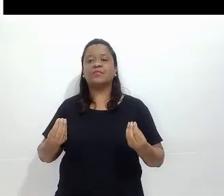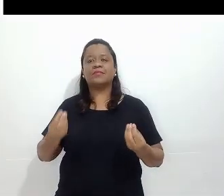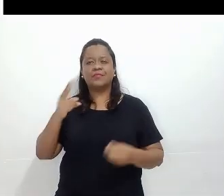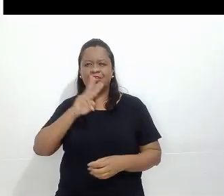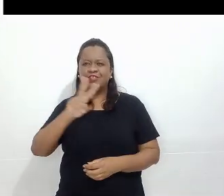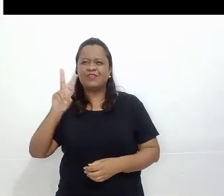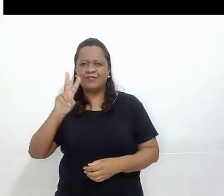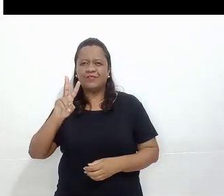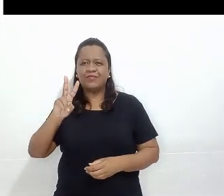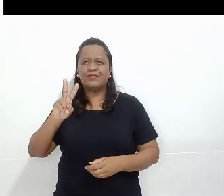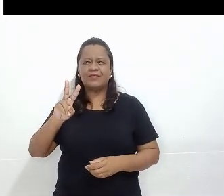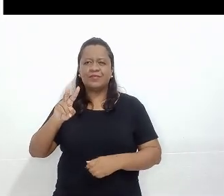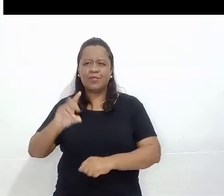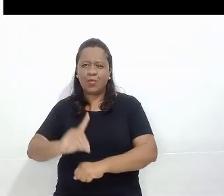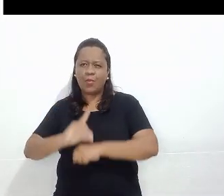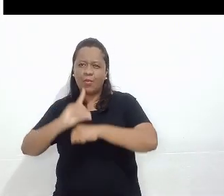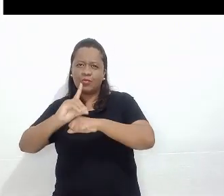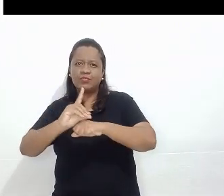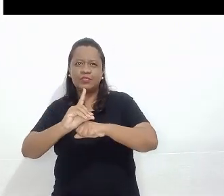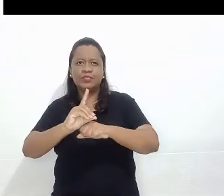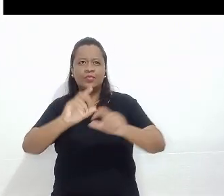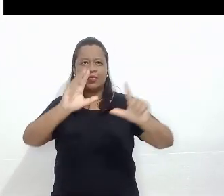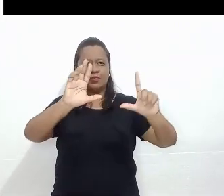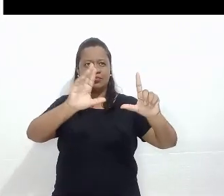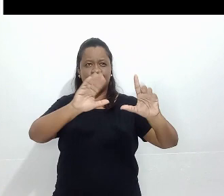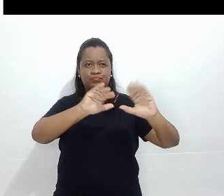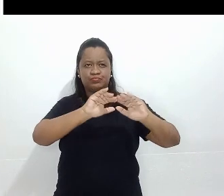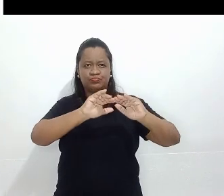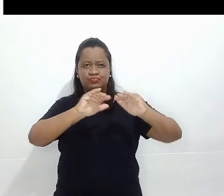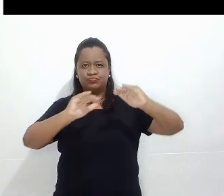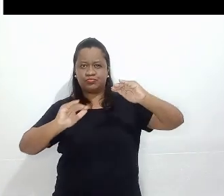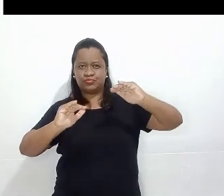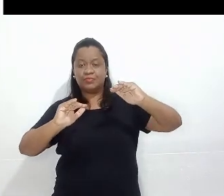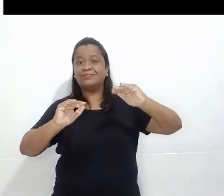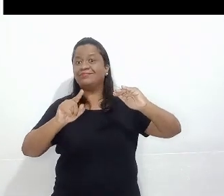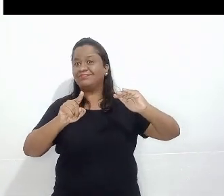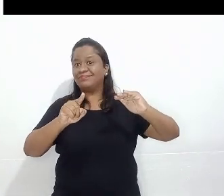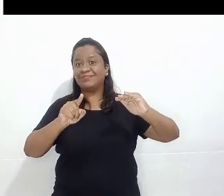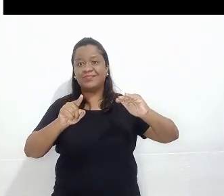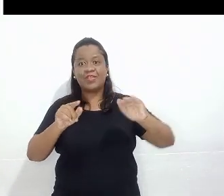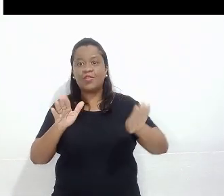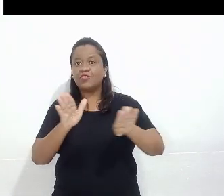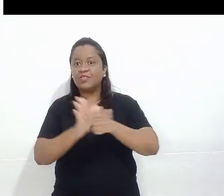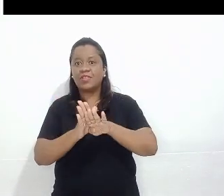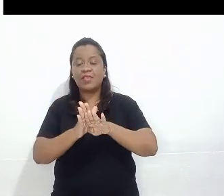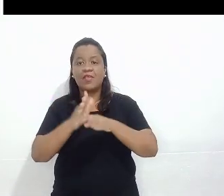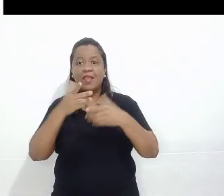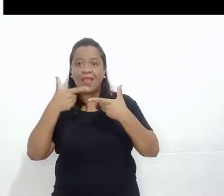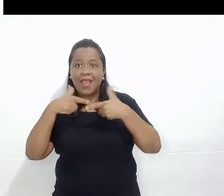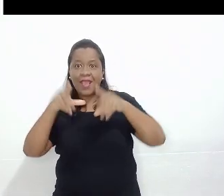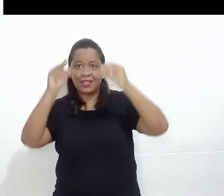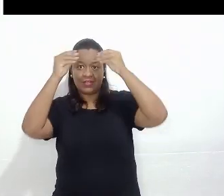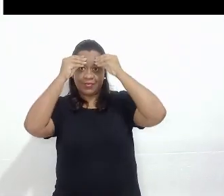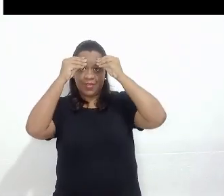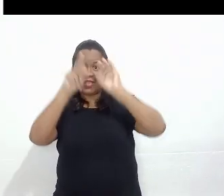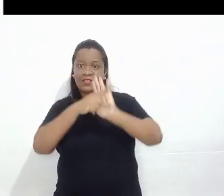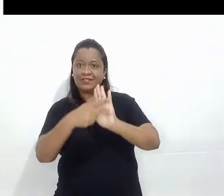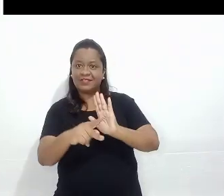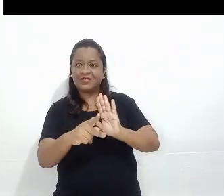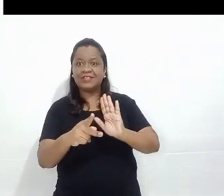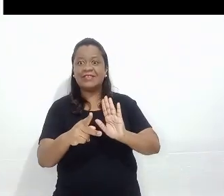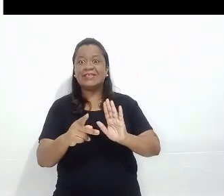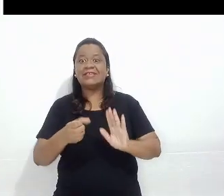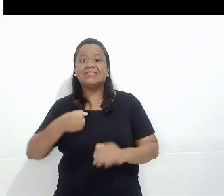lá o Horizonte Bem Torto, ele não chegaria a uma linguagem dessa se ele não tivesse bem dentro do filme que ele está fazendo